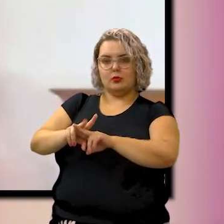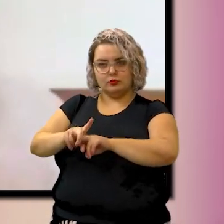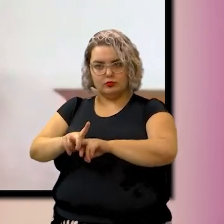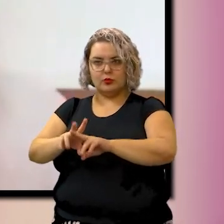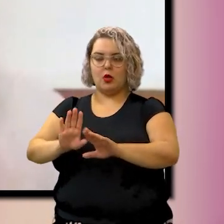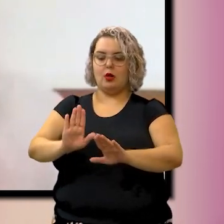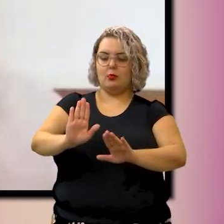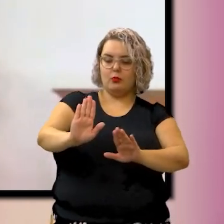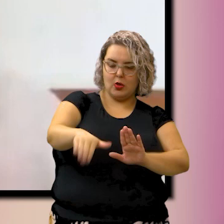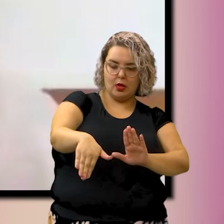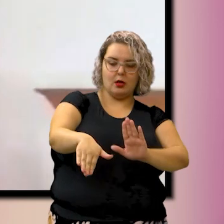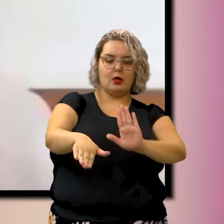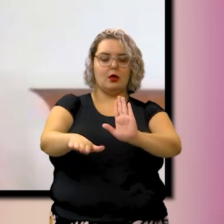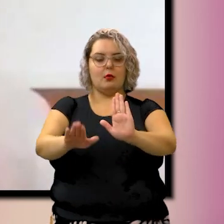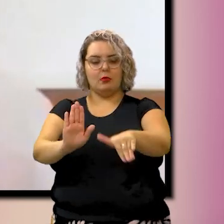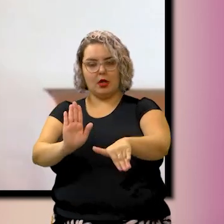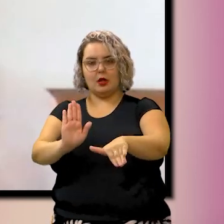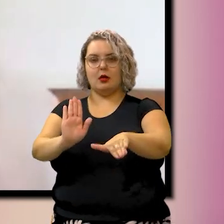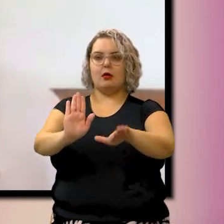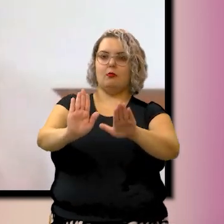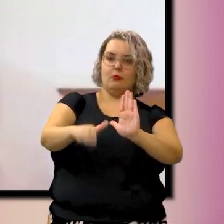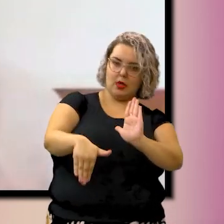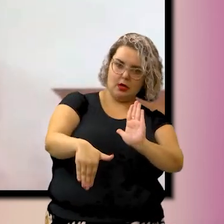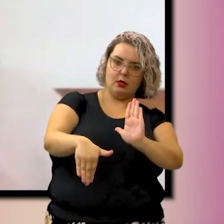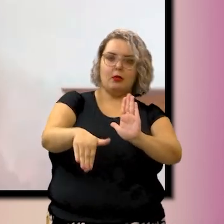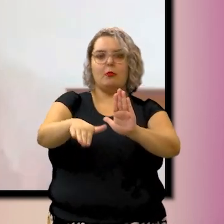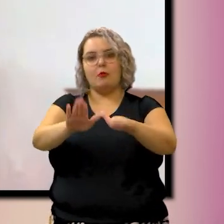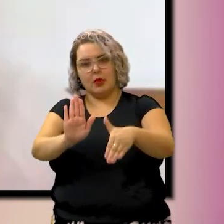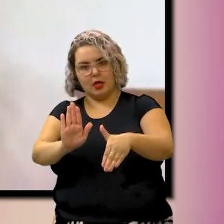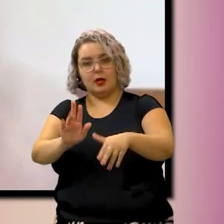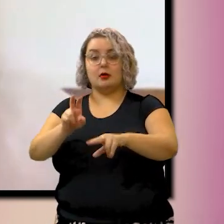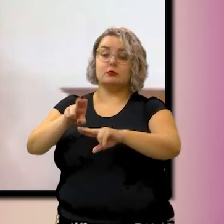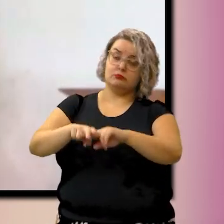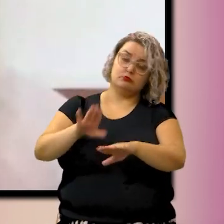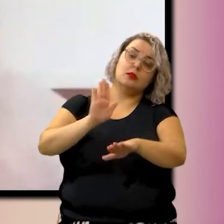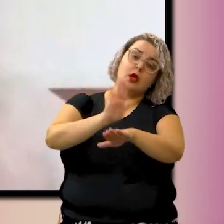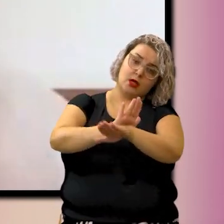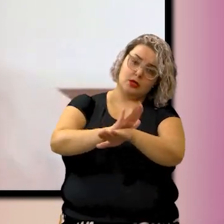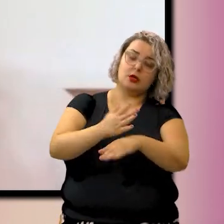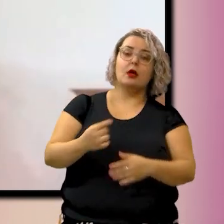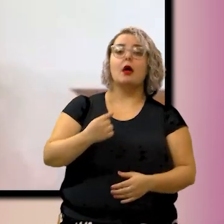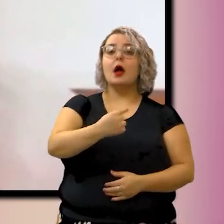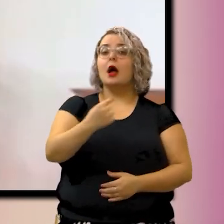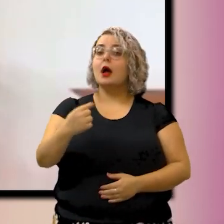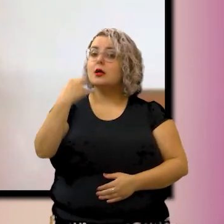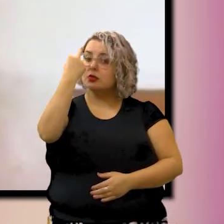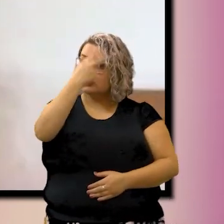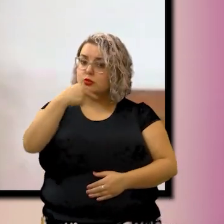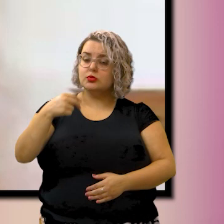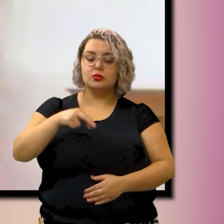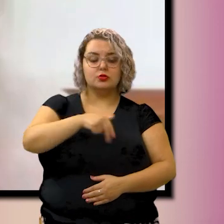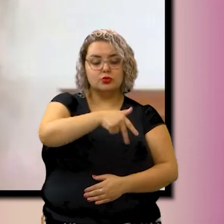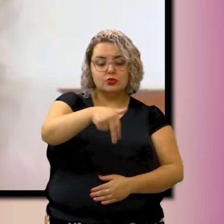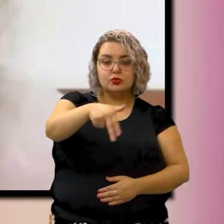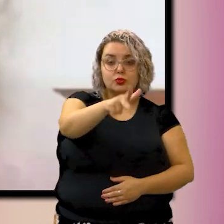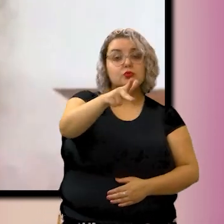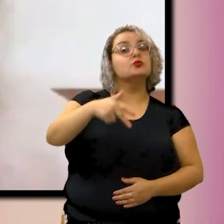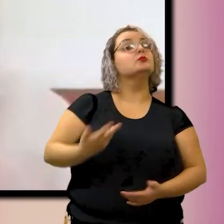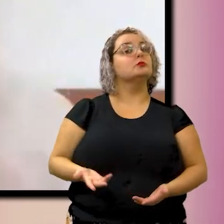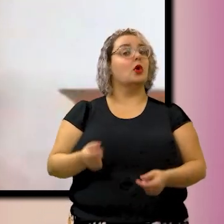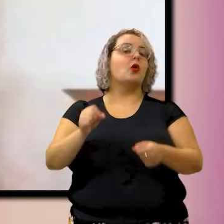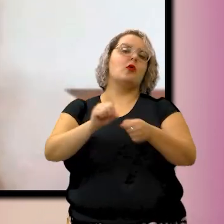carro. Isso é um exercício para panturrilha, enquanto você estiver sentado, ajuda, né? Então, a cada 2 horas, pelo menos,